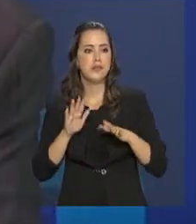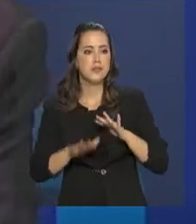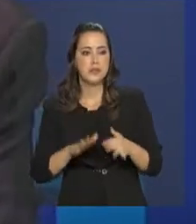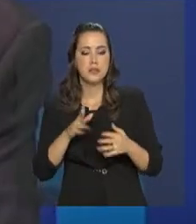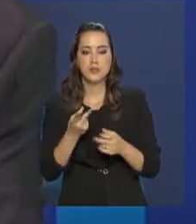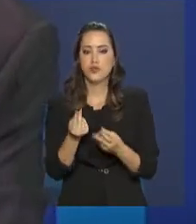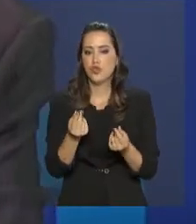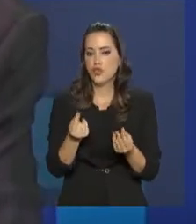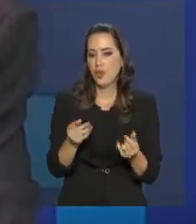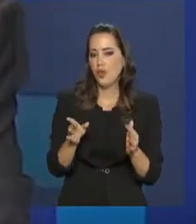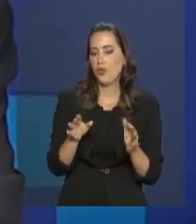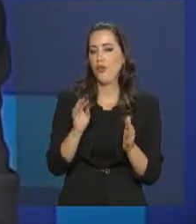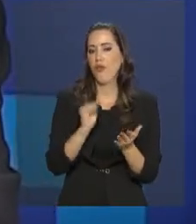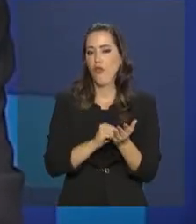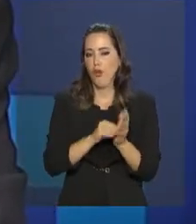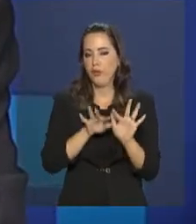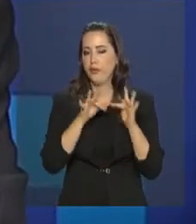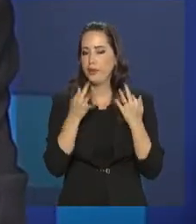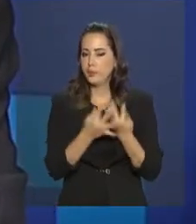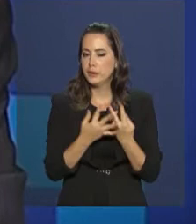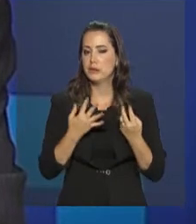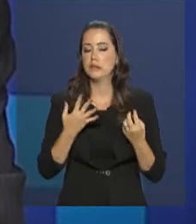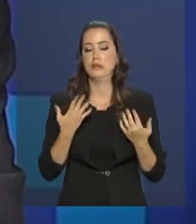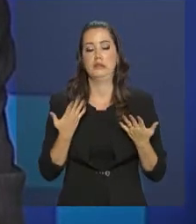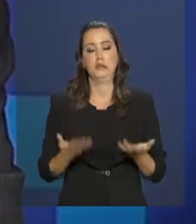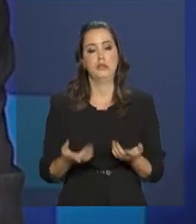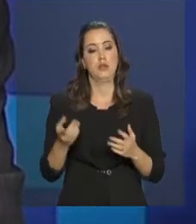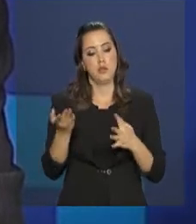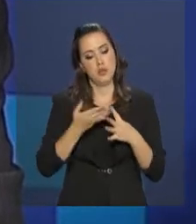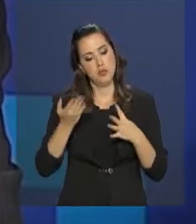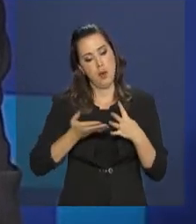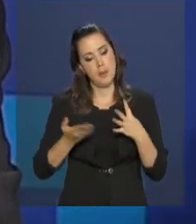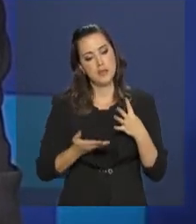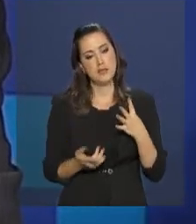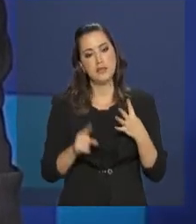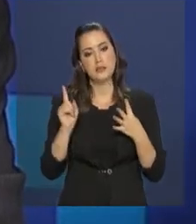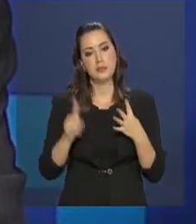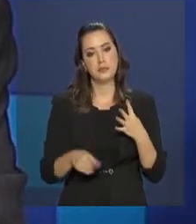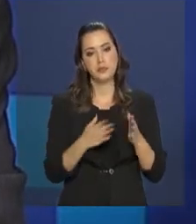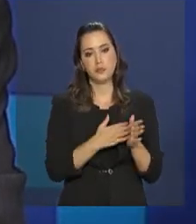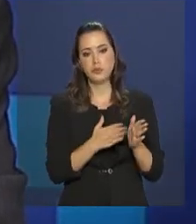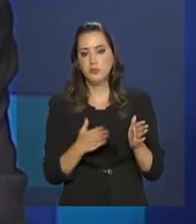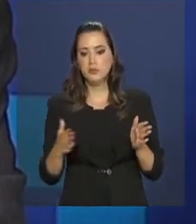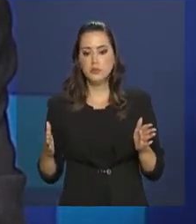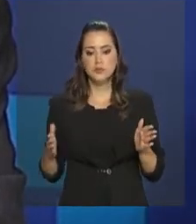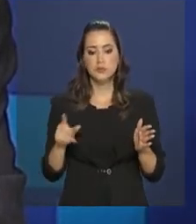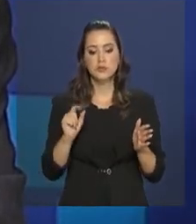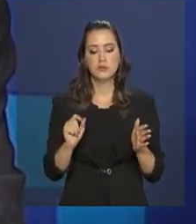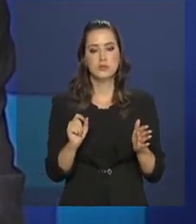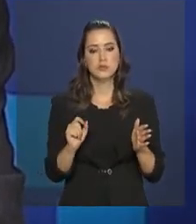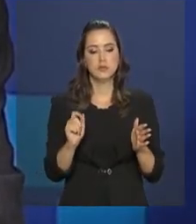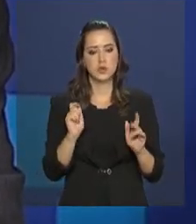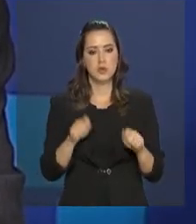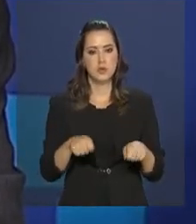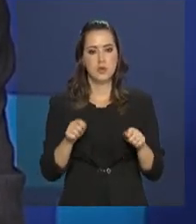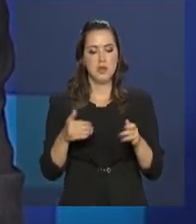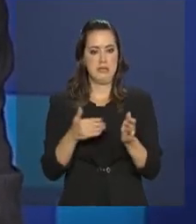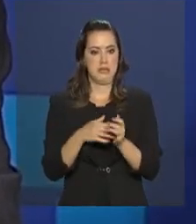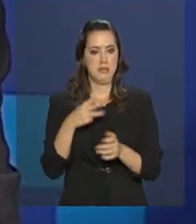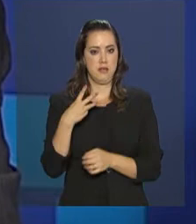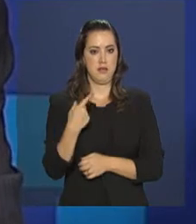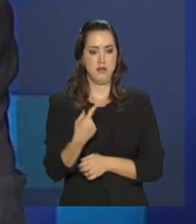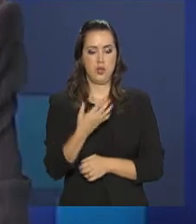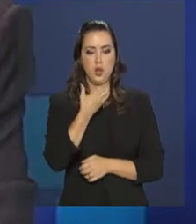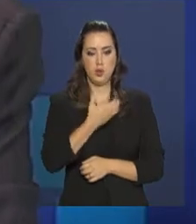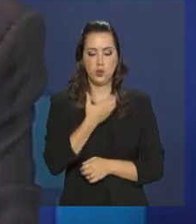dificuldades financeiras dentro da família, enfim. E esta renegociação terá o prazo de permissão até dia 31